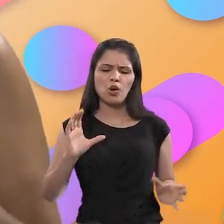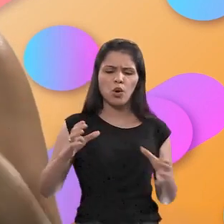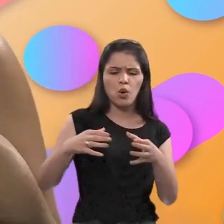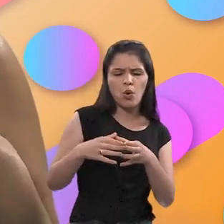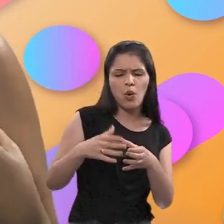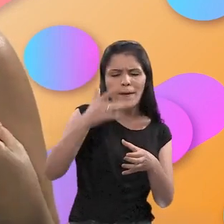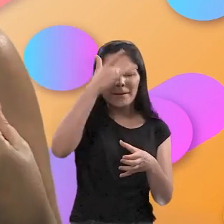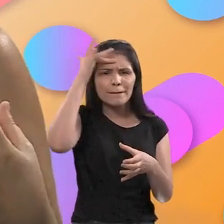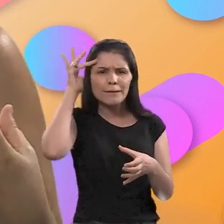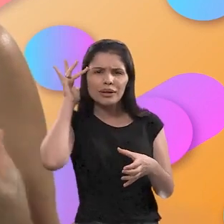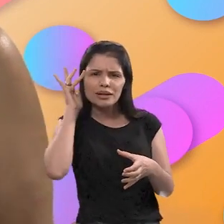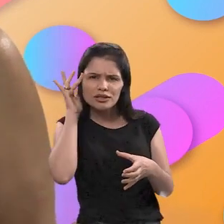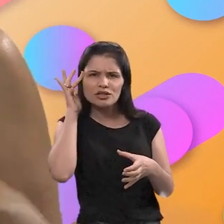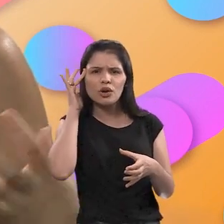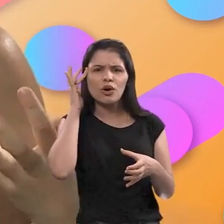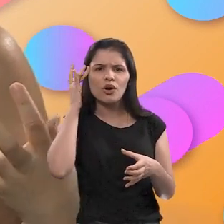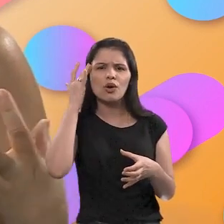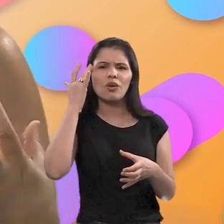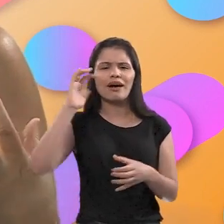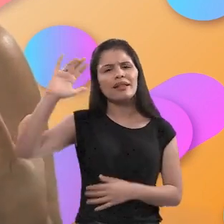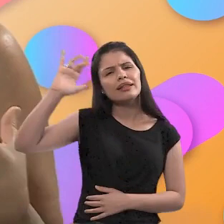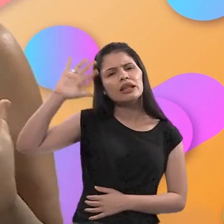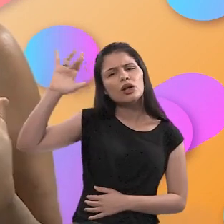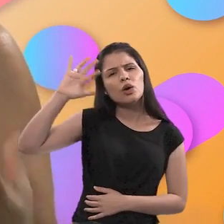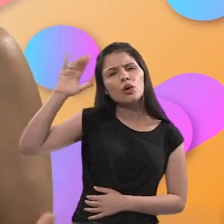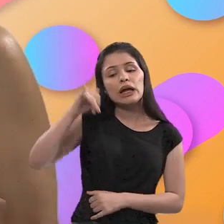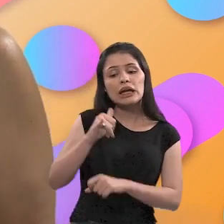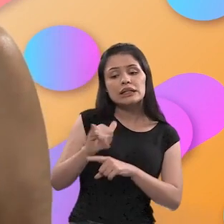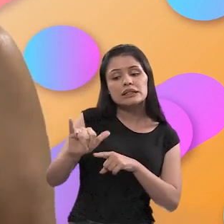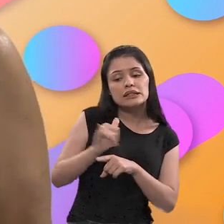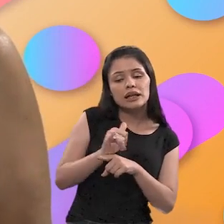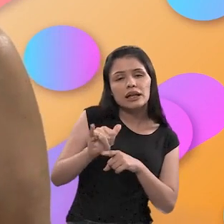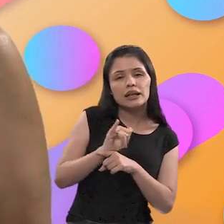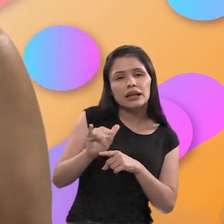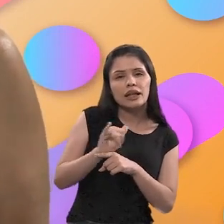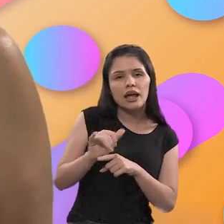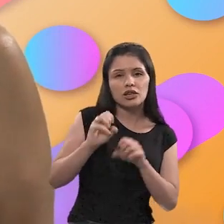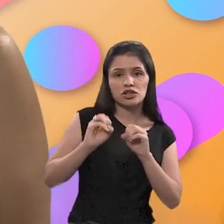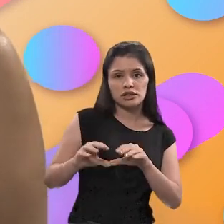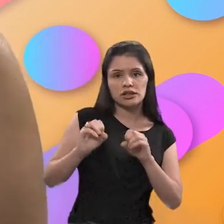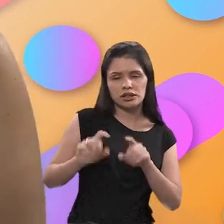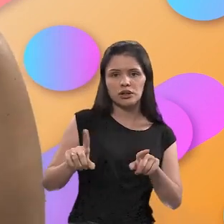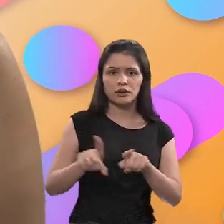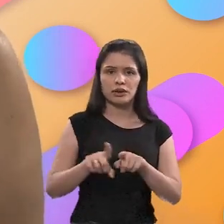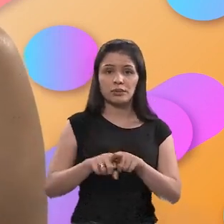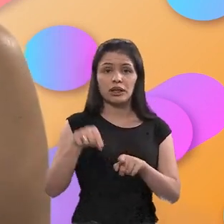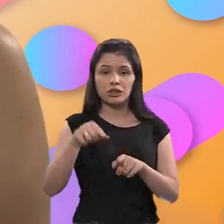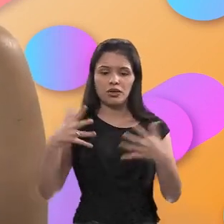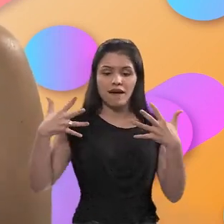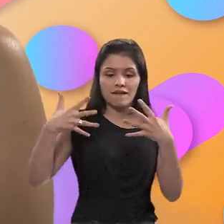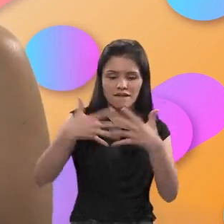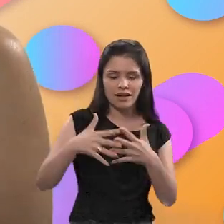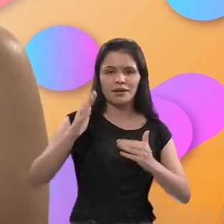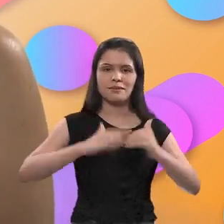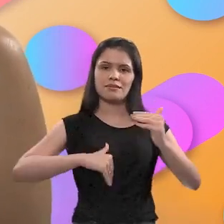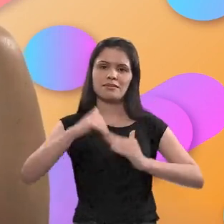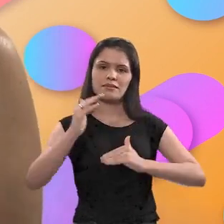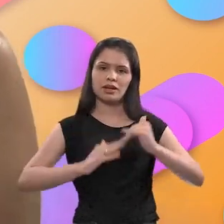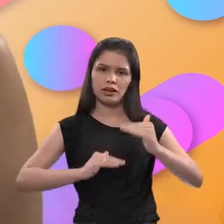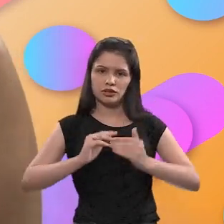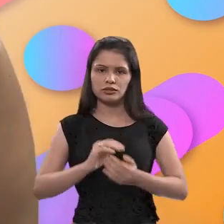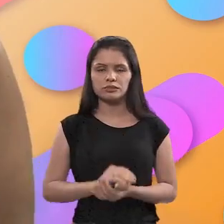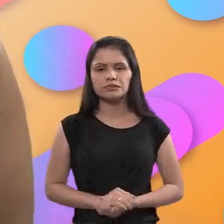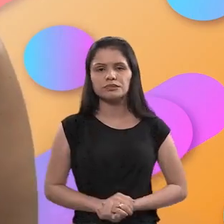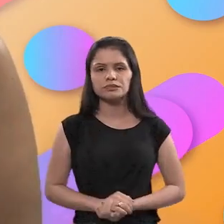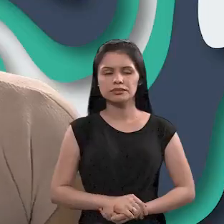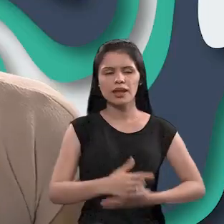de pessoas, de literatura, de estratégias de ensino voltadas para essa formação. Então, isso deve impactar bastante